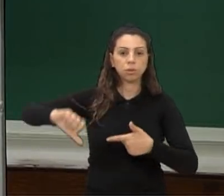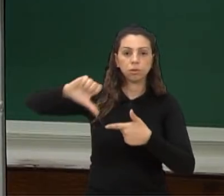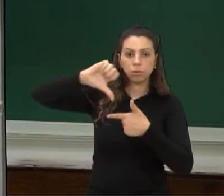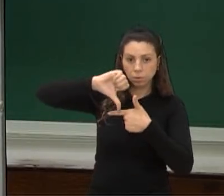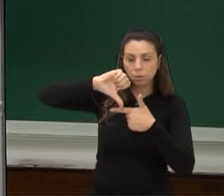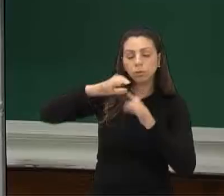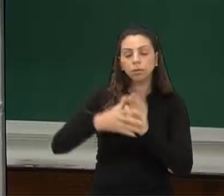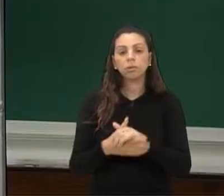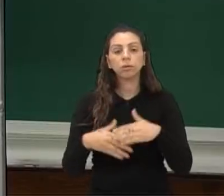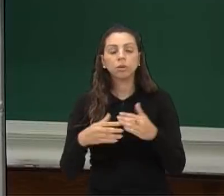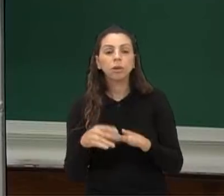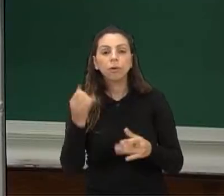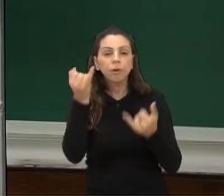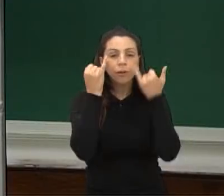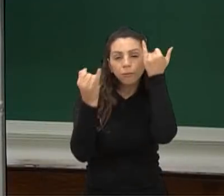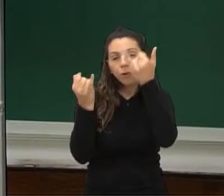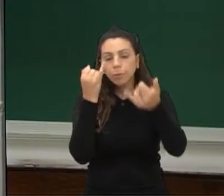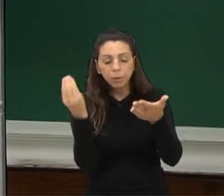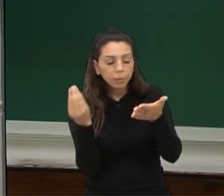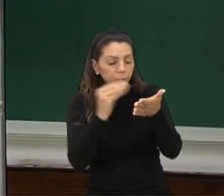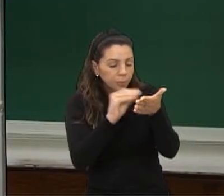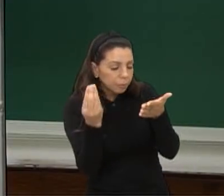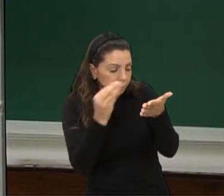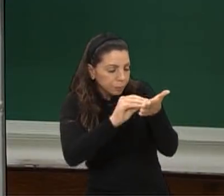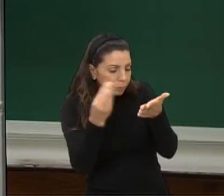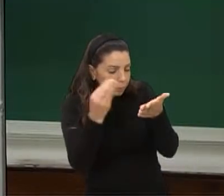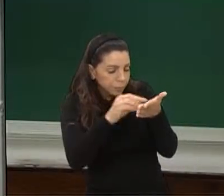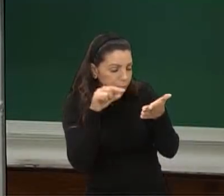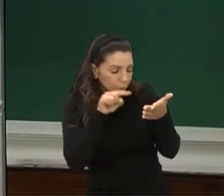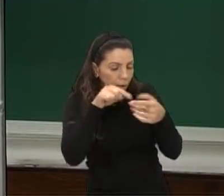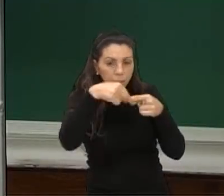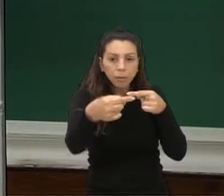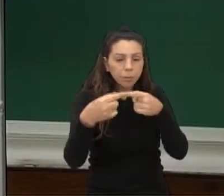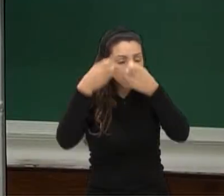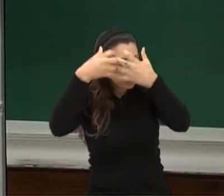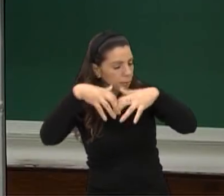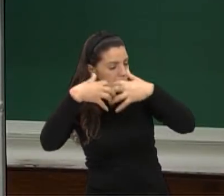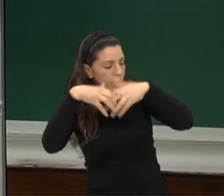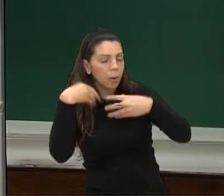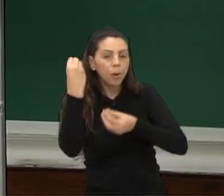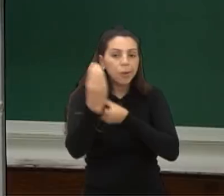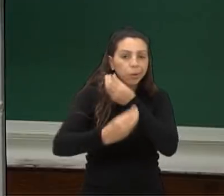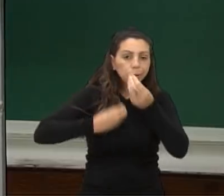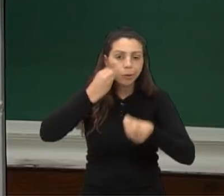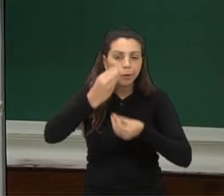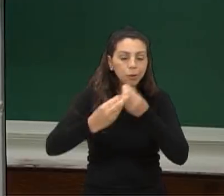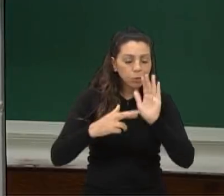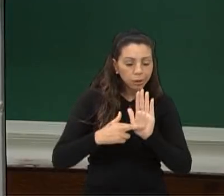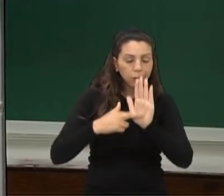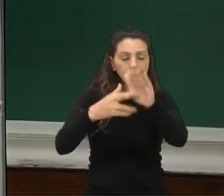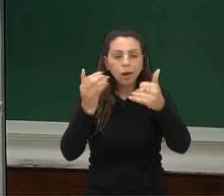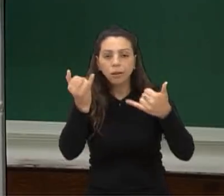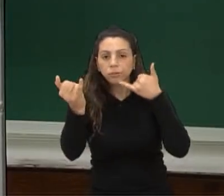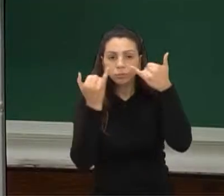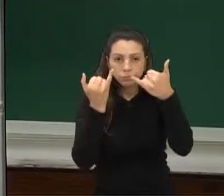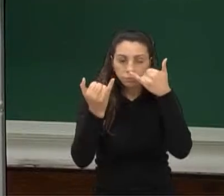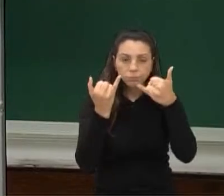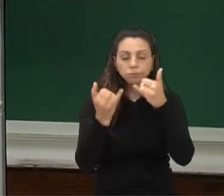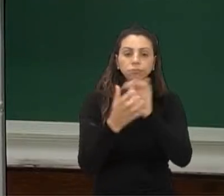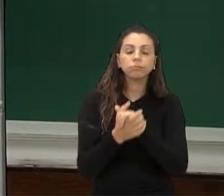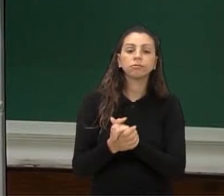depois passar isso para a simbologia matemática, tá? Qual é a equação que representa